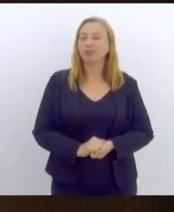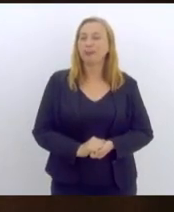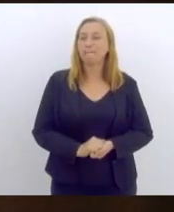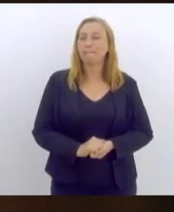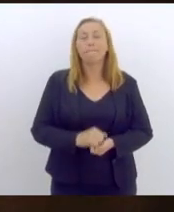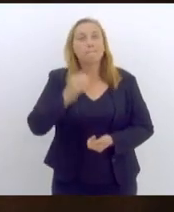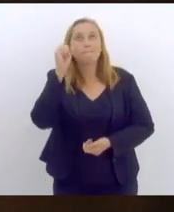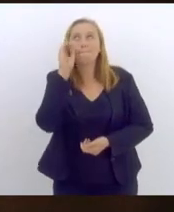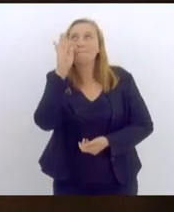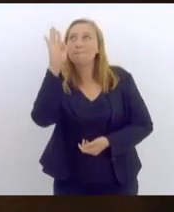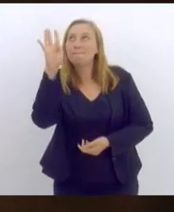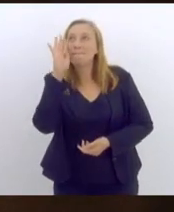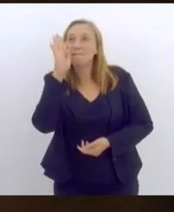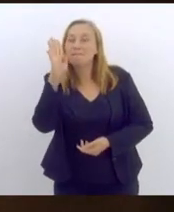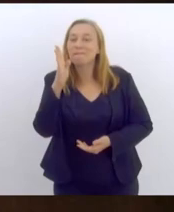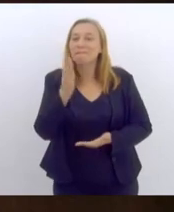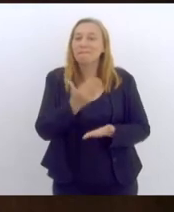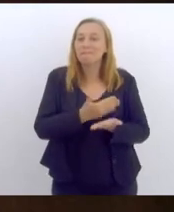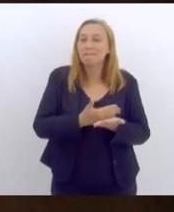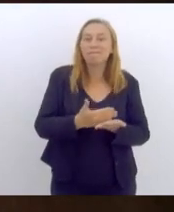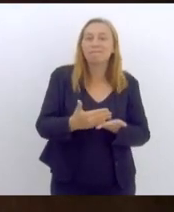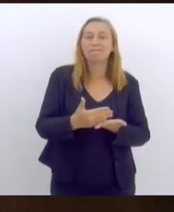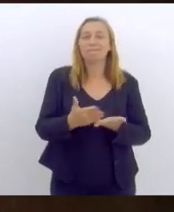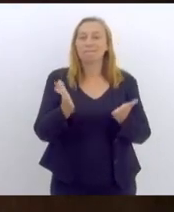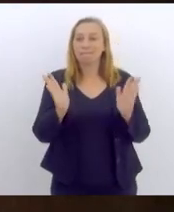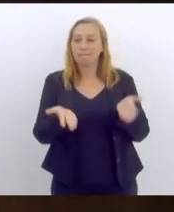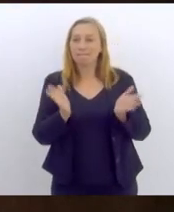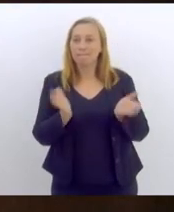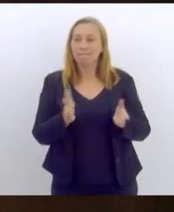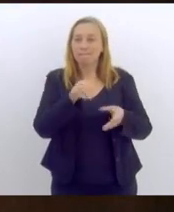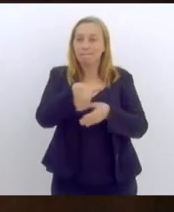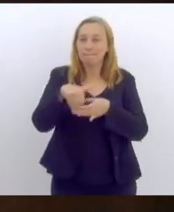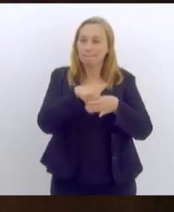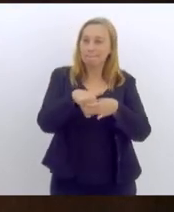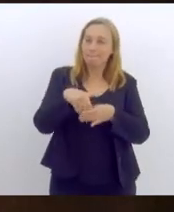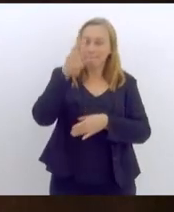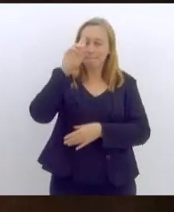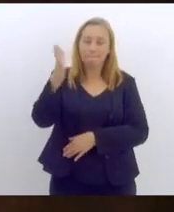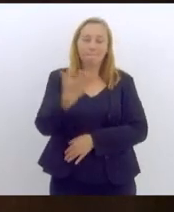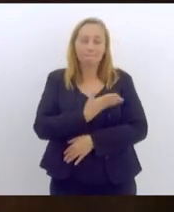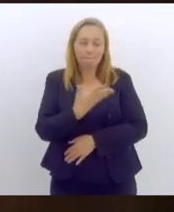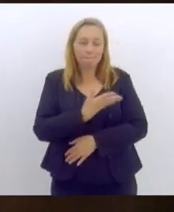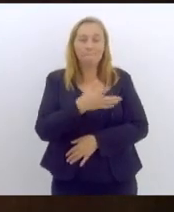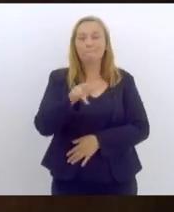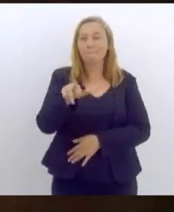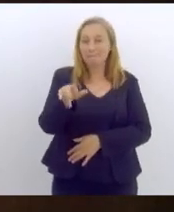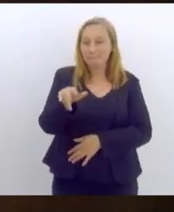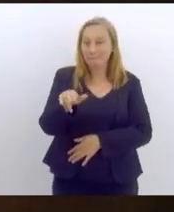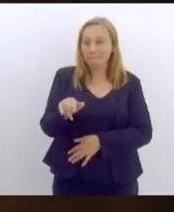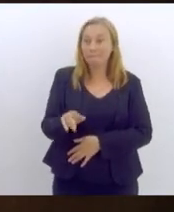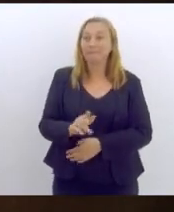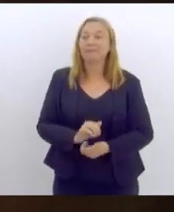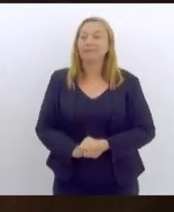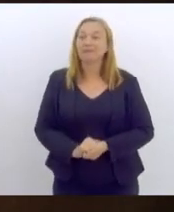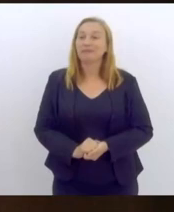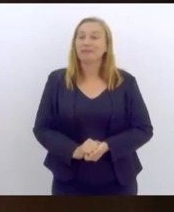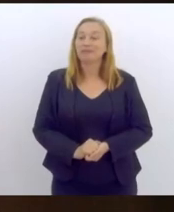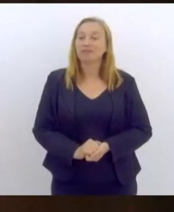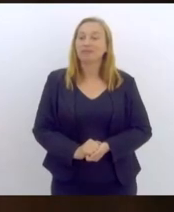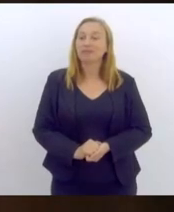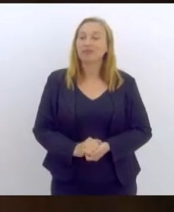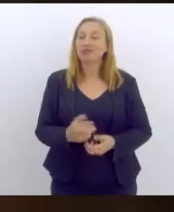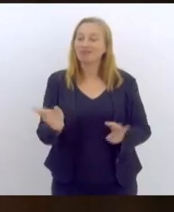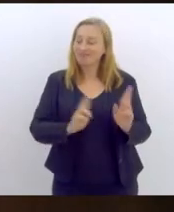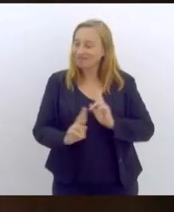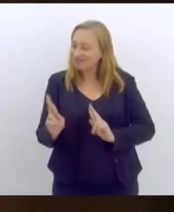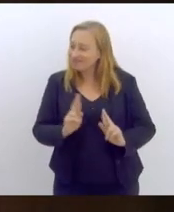um sonho nosso começando a se realizar, a eleição do senhor, que é meu amigo, meu irmão. Isso é uma coisa pública da nossa